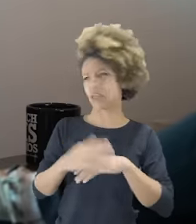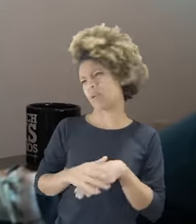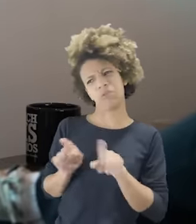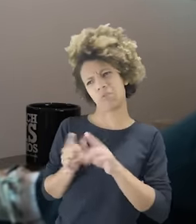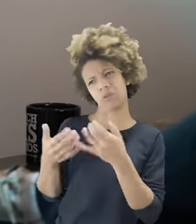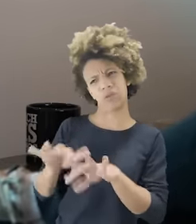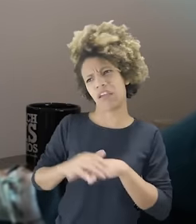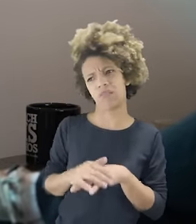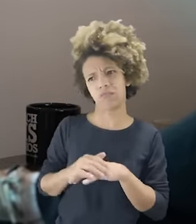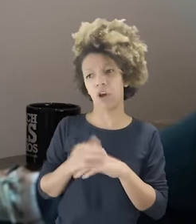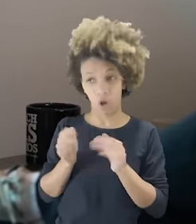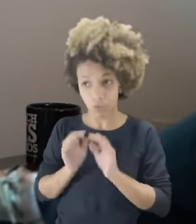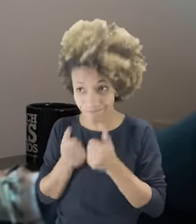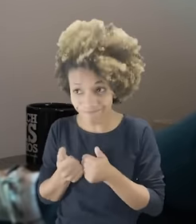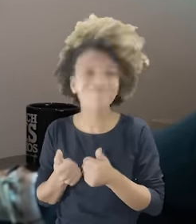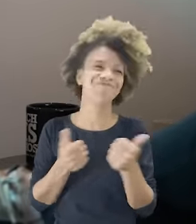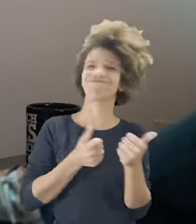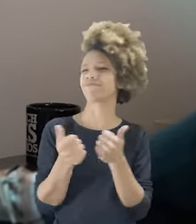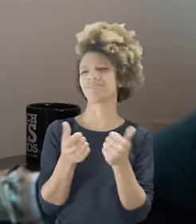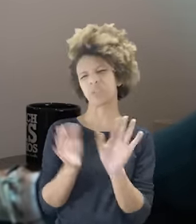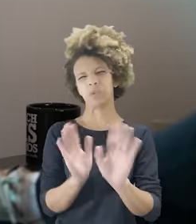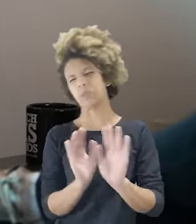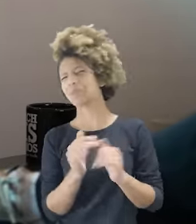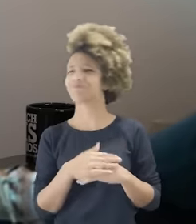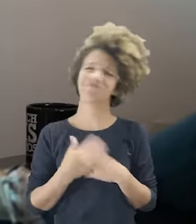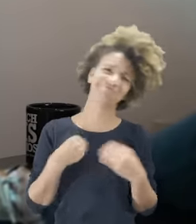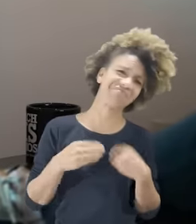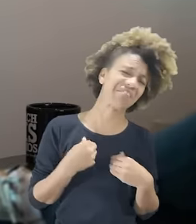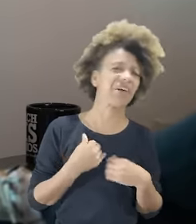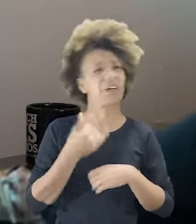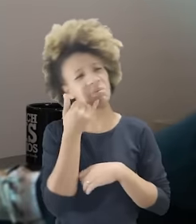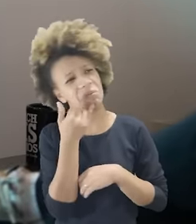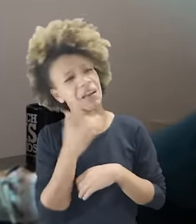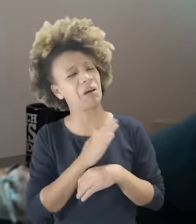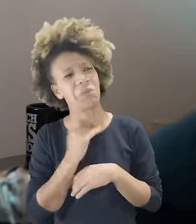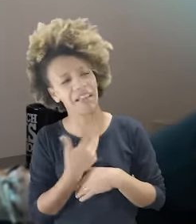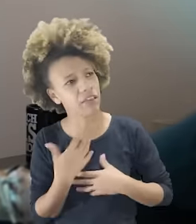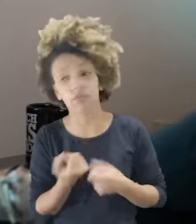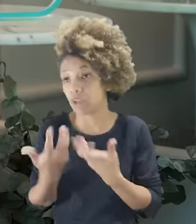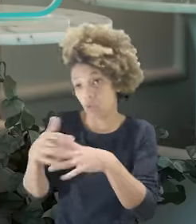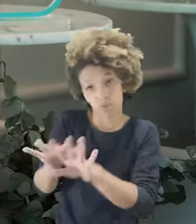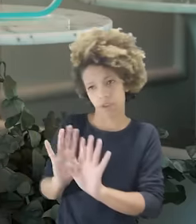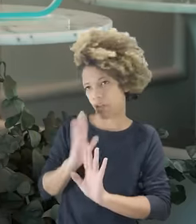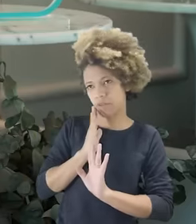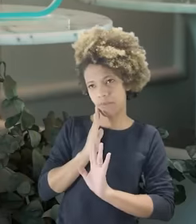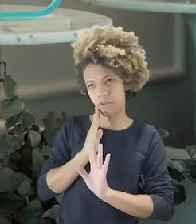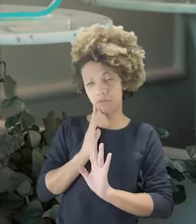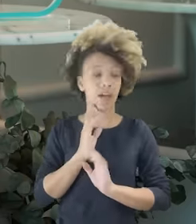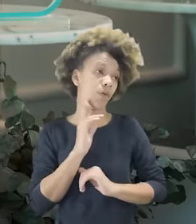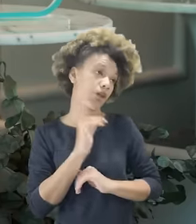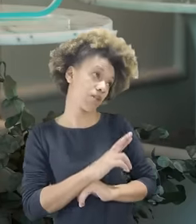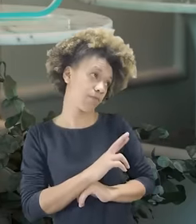não quero né porque eu quero perguntar Oi tudo bem ai tudo bem não quero dizer ai não não tá tudo bem meu pai me ligou dizendo não entendeu eu